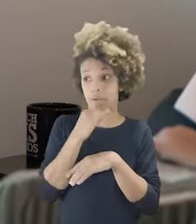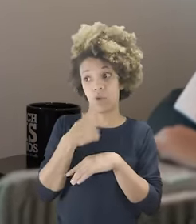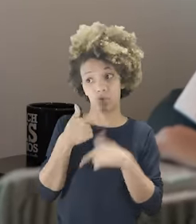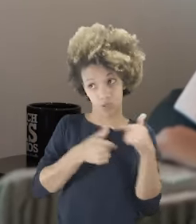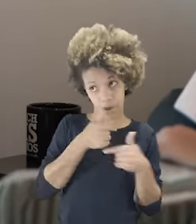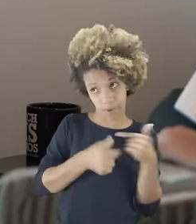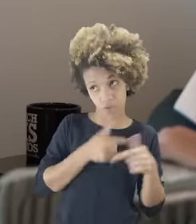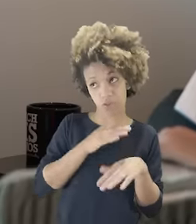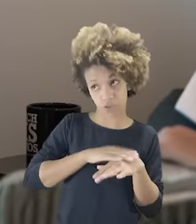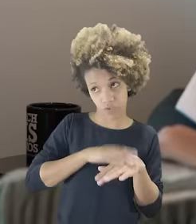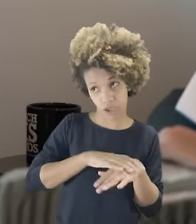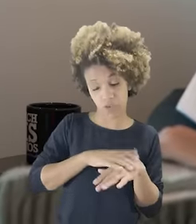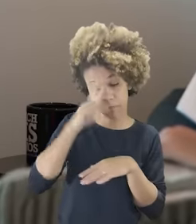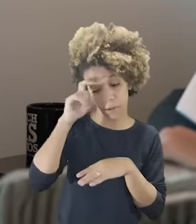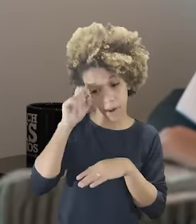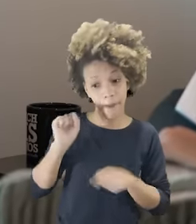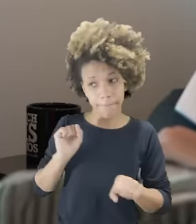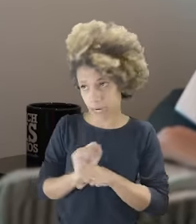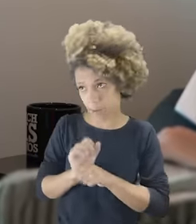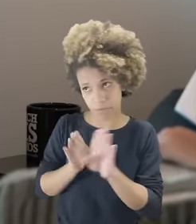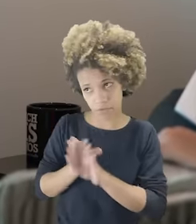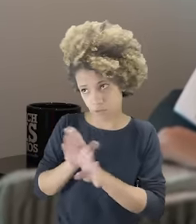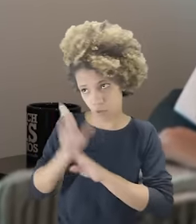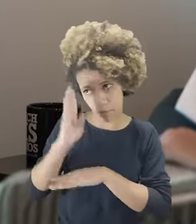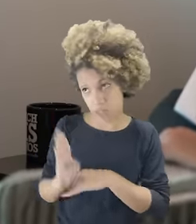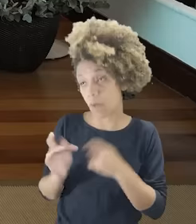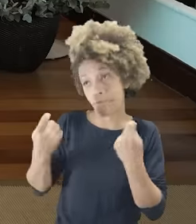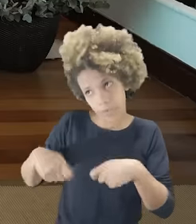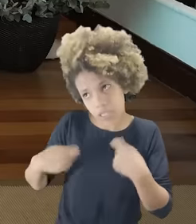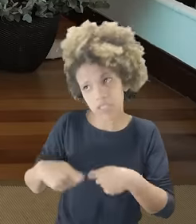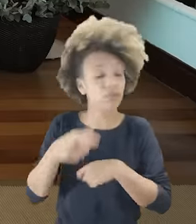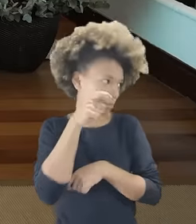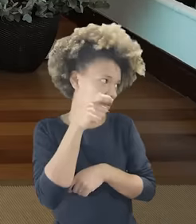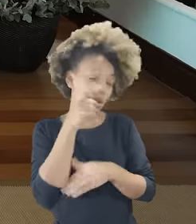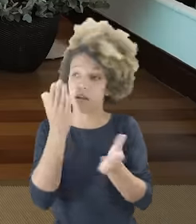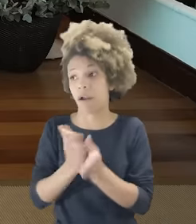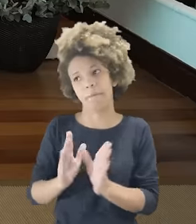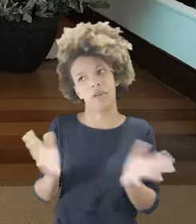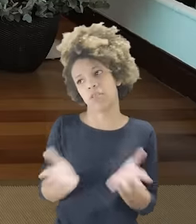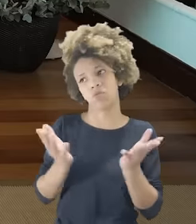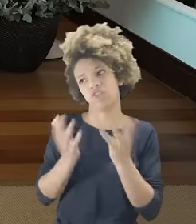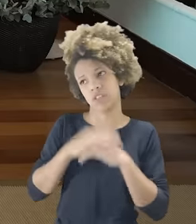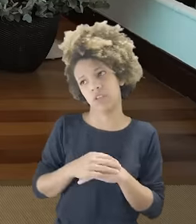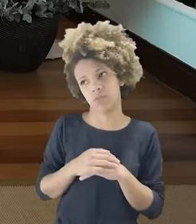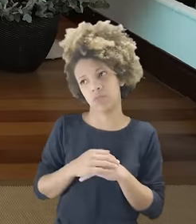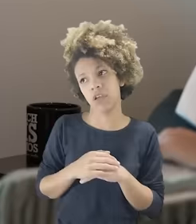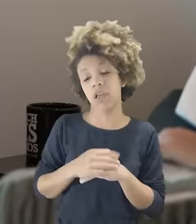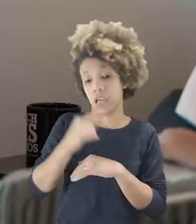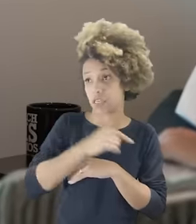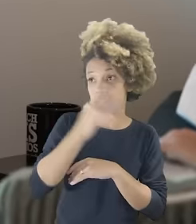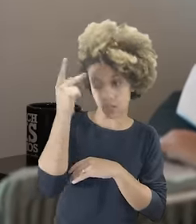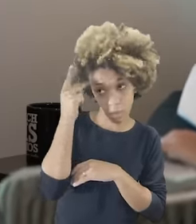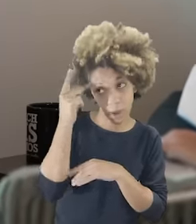tem um trabalho que eu faço que é para acabar com Coach no Brasil a gente precisa destruir essa história de motivação eu tô sempre em São Paulo